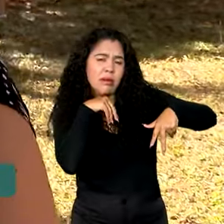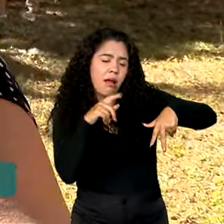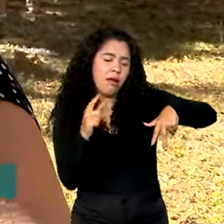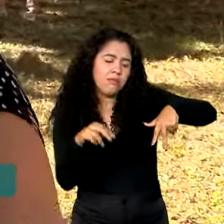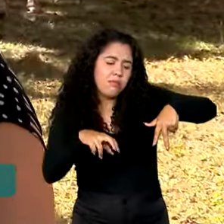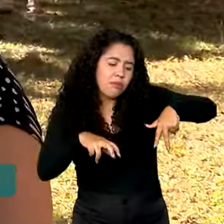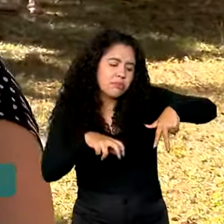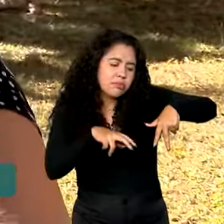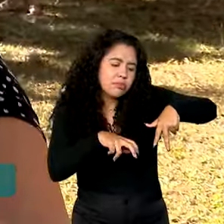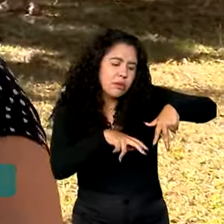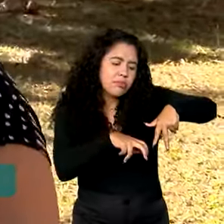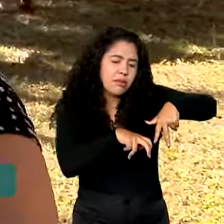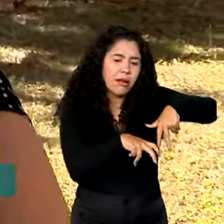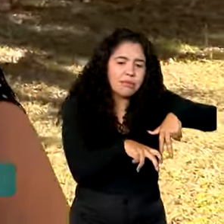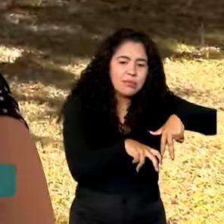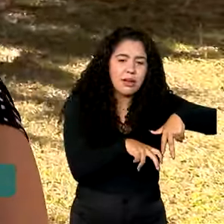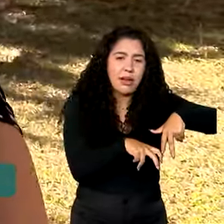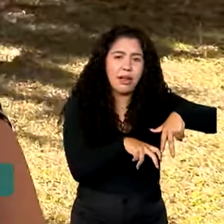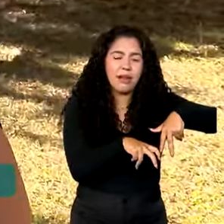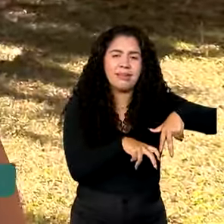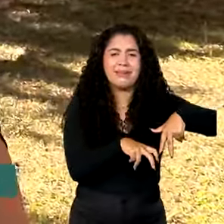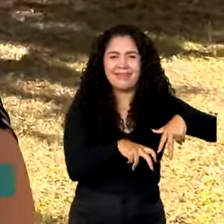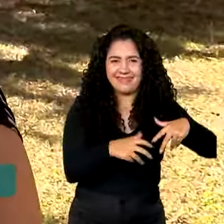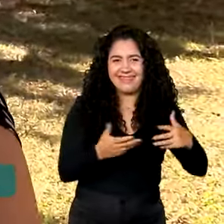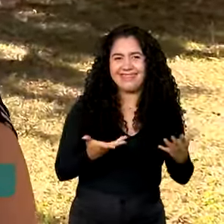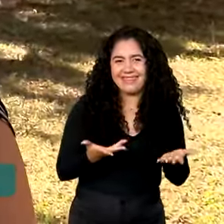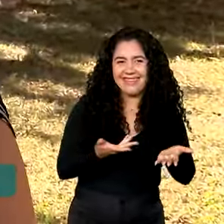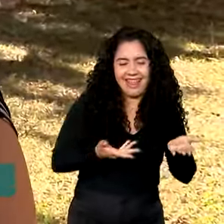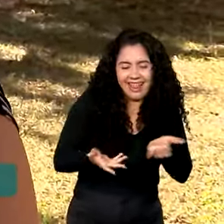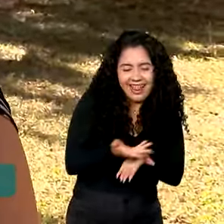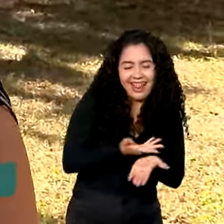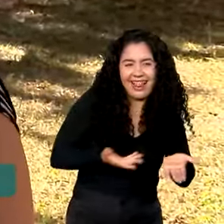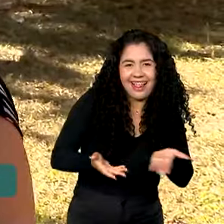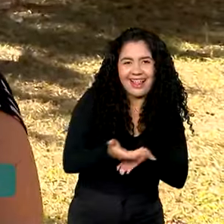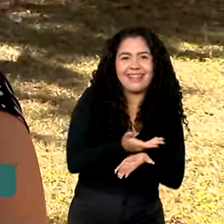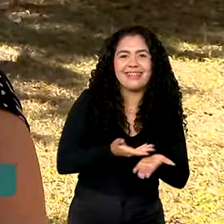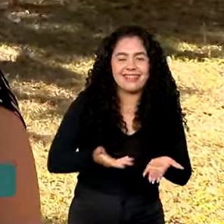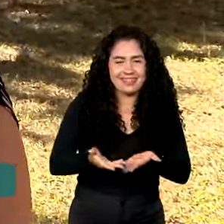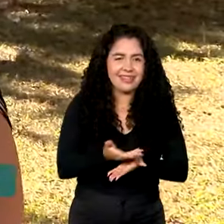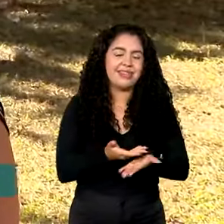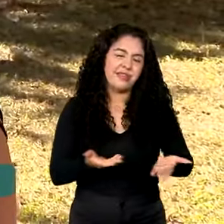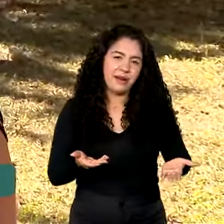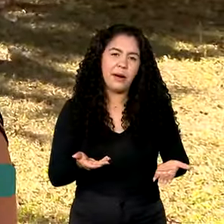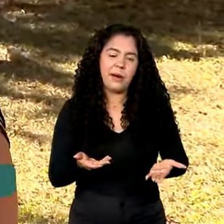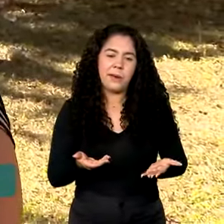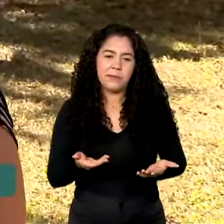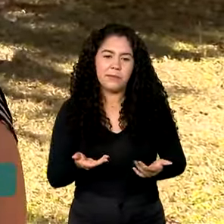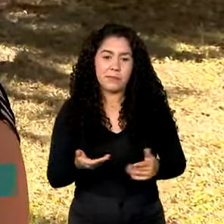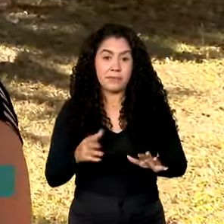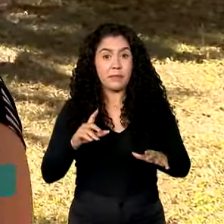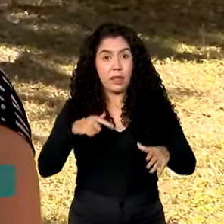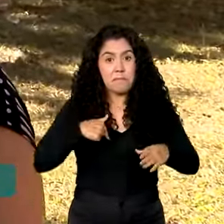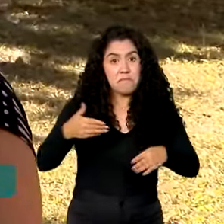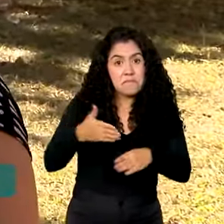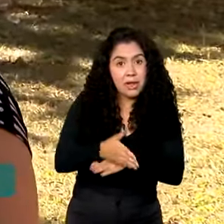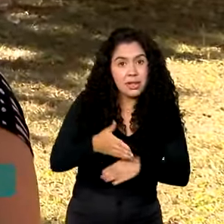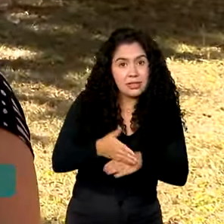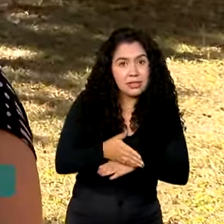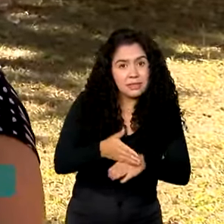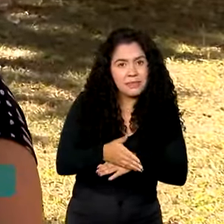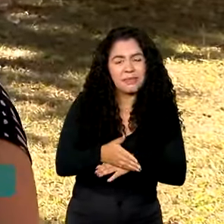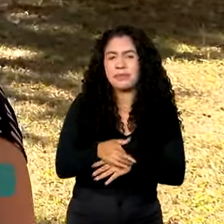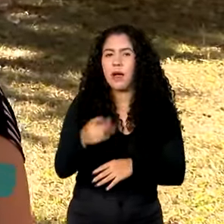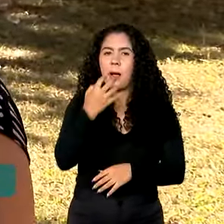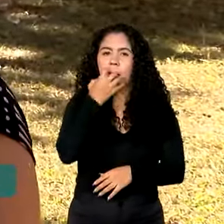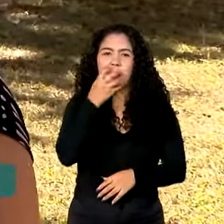né? Ele tá ali tipo assim, olha, eu tô aqui, conta comigo. E realmente, depois quando a pessoa passa a participar das atividades, ele tá lá,